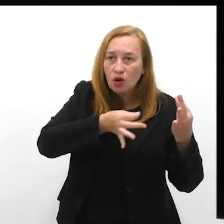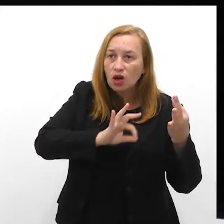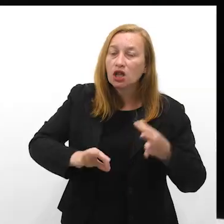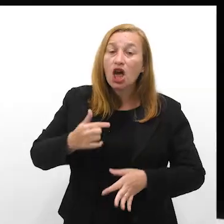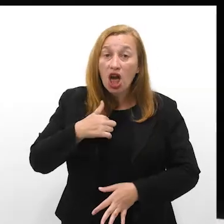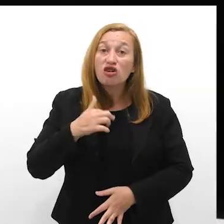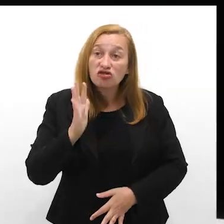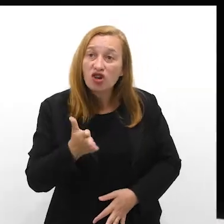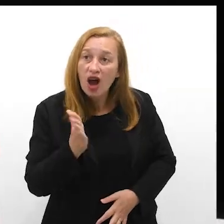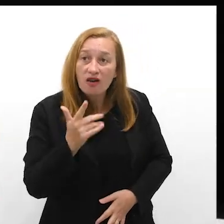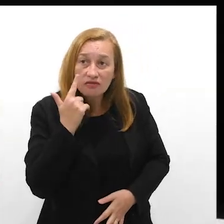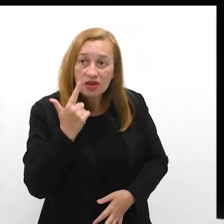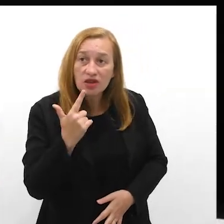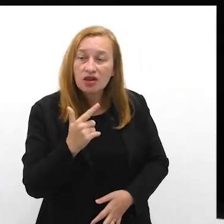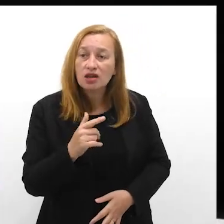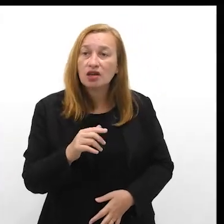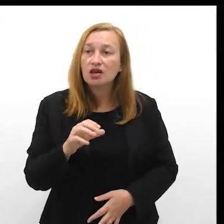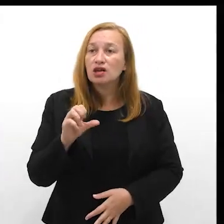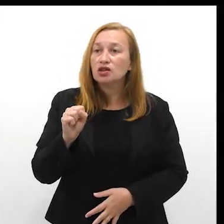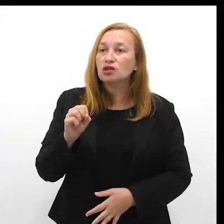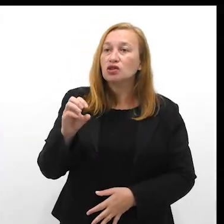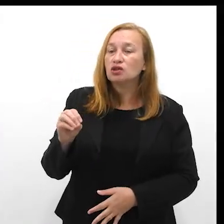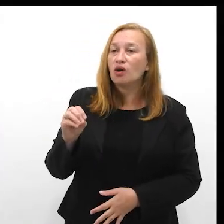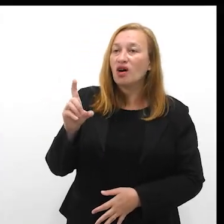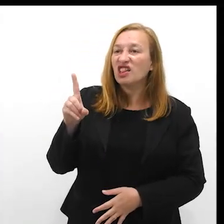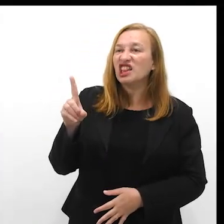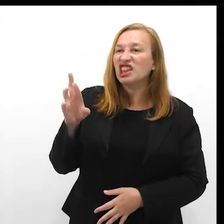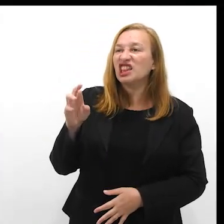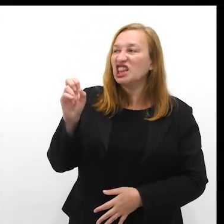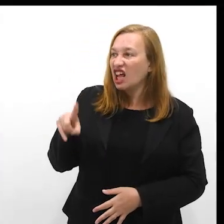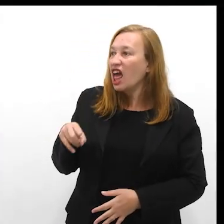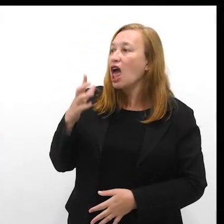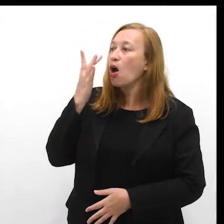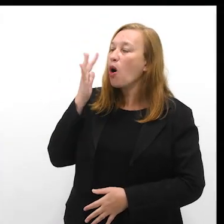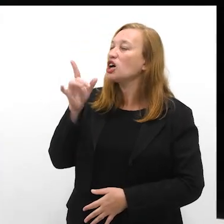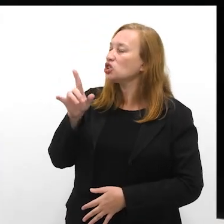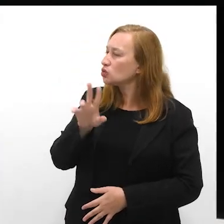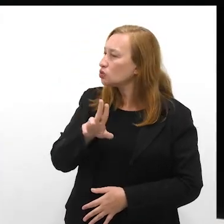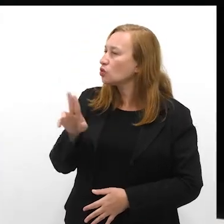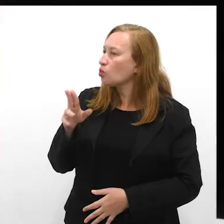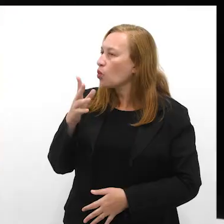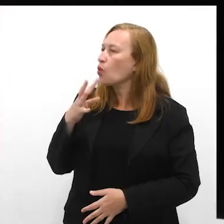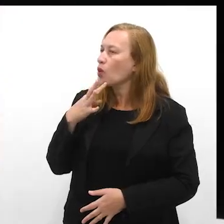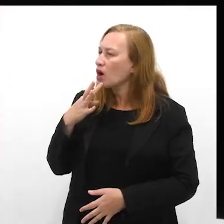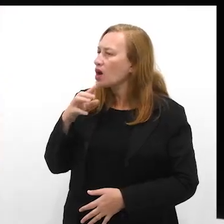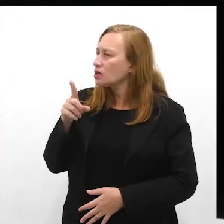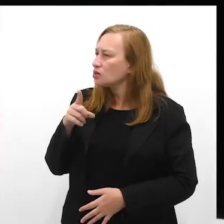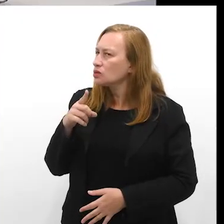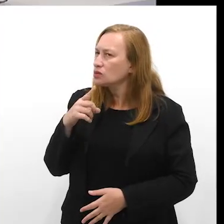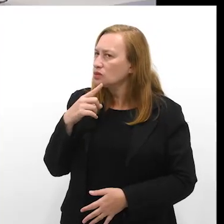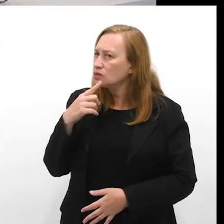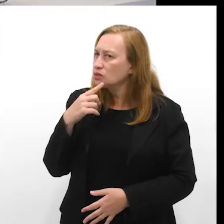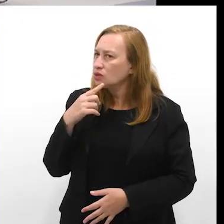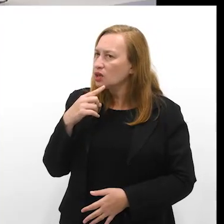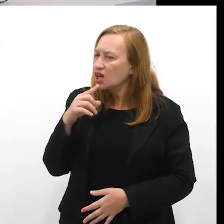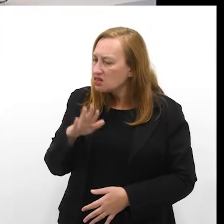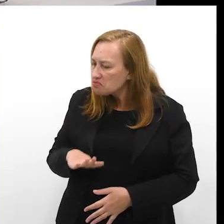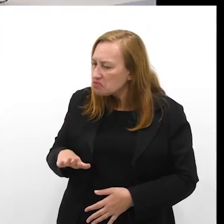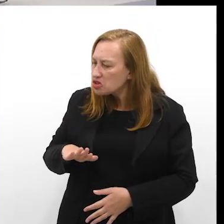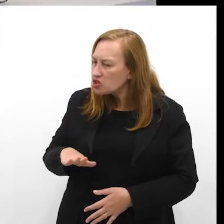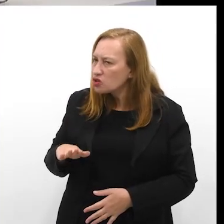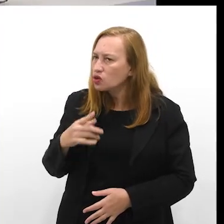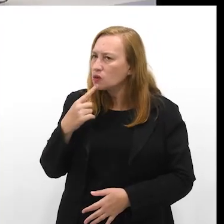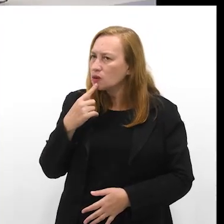isso. Chamava-se Sodré, o Ah, aderecista. caramba, acho que eu Era da conheço esse Imperatriz nome. Leopoldinense, Sodré. É, Ele